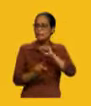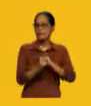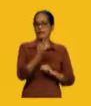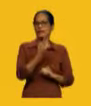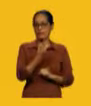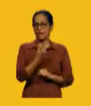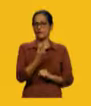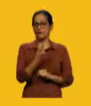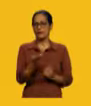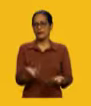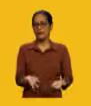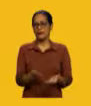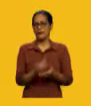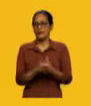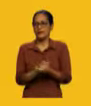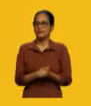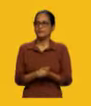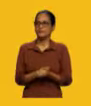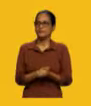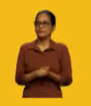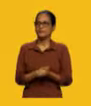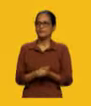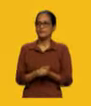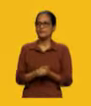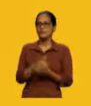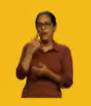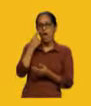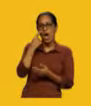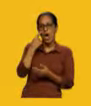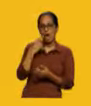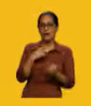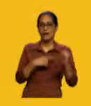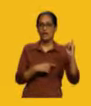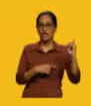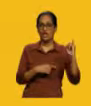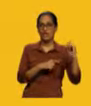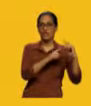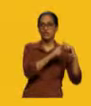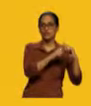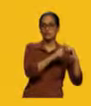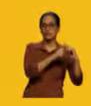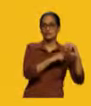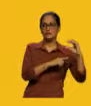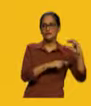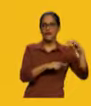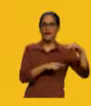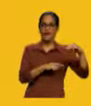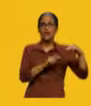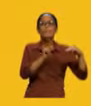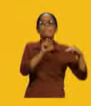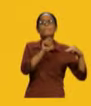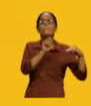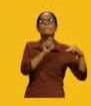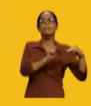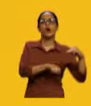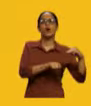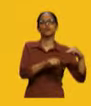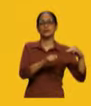Então vamos lá. Olha lá. O I, o X, o C e o M é permitido repetir